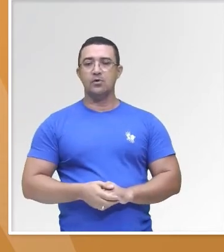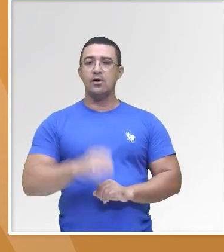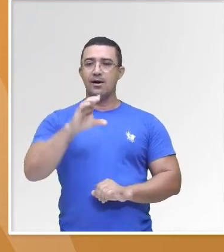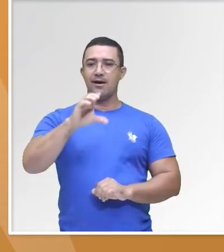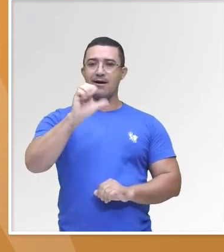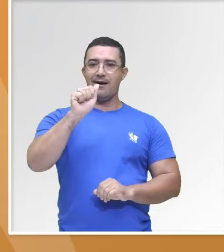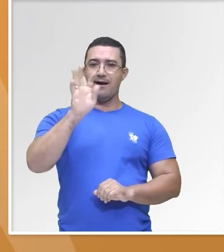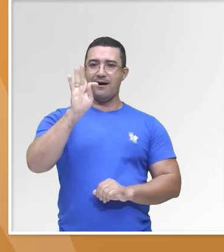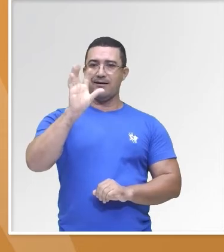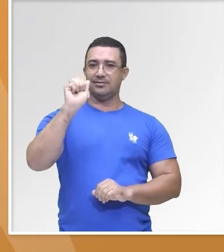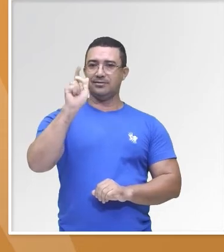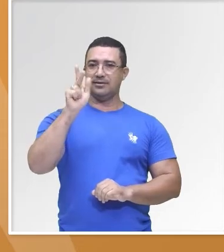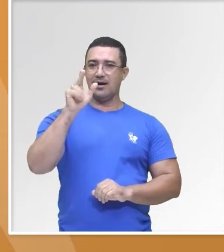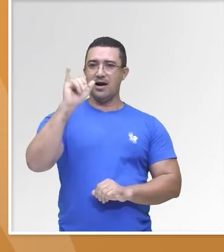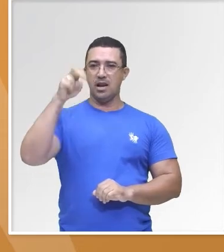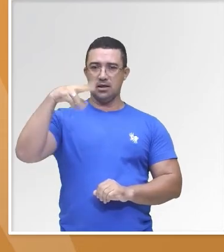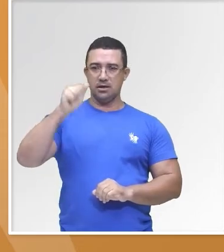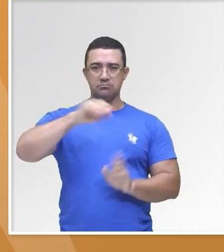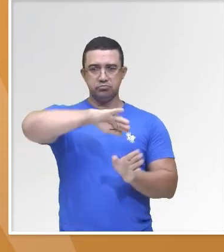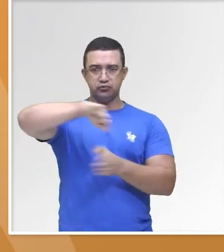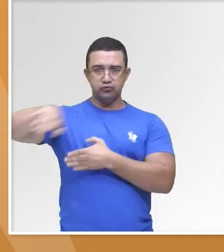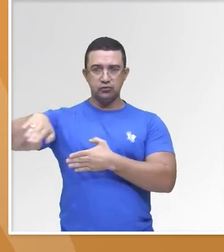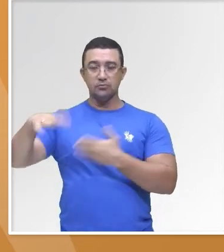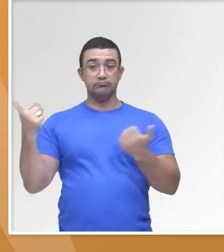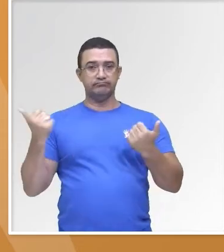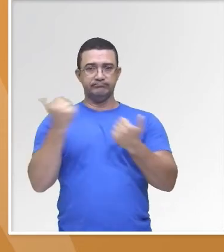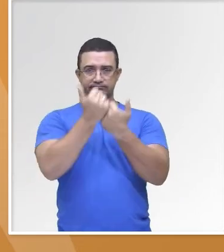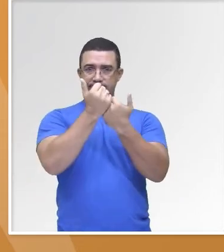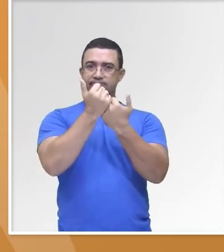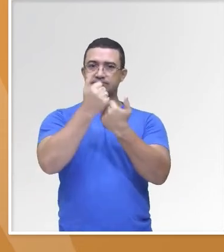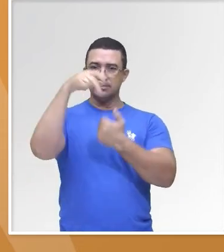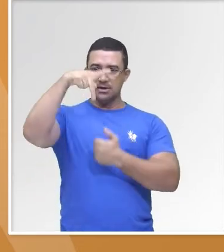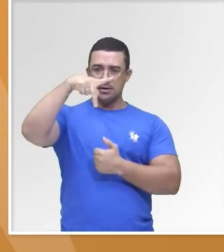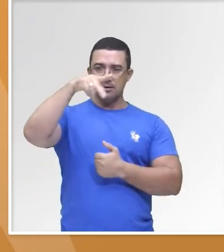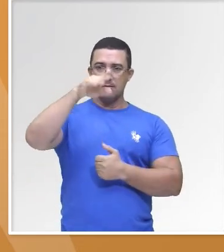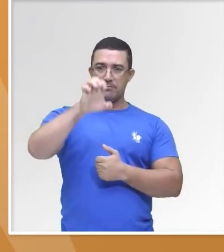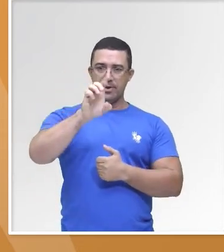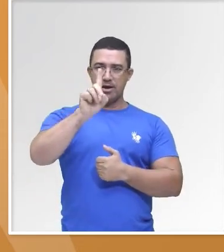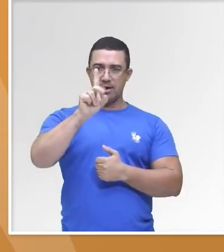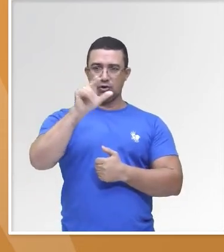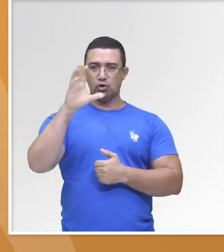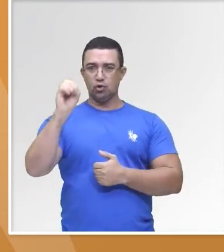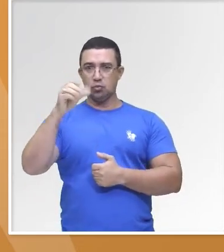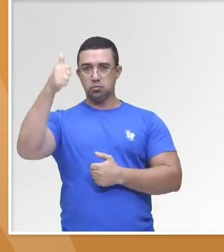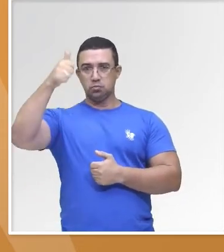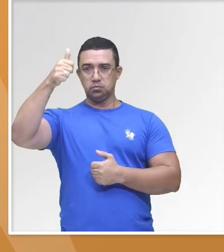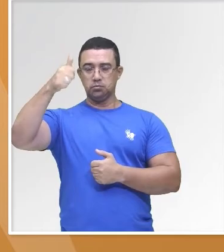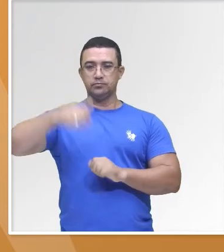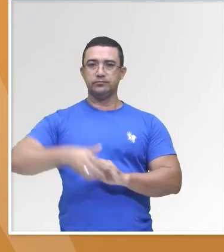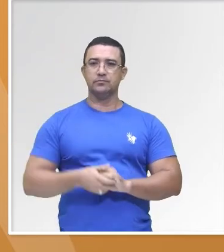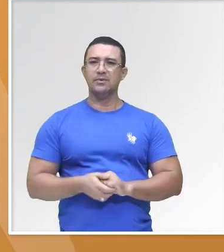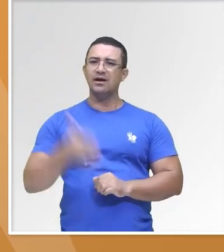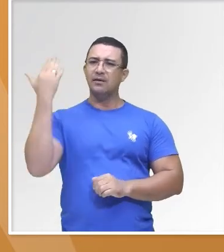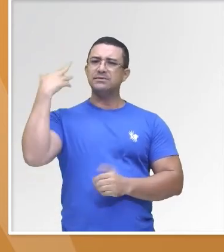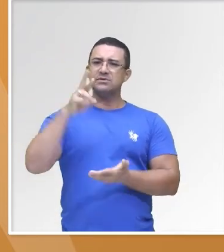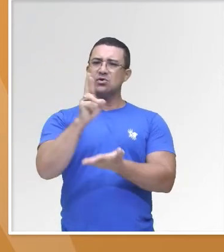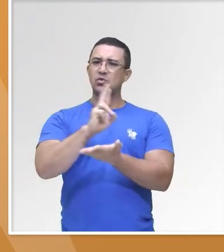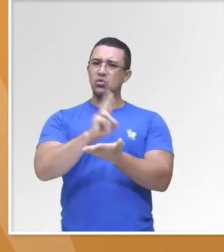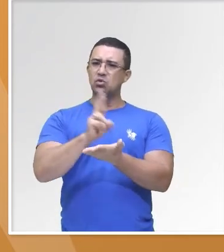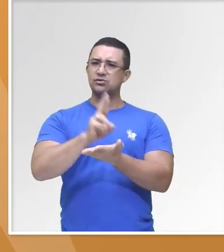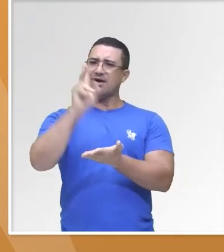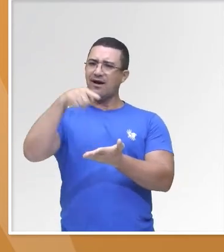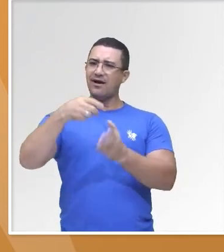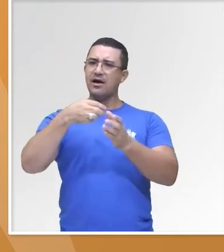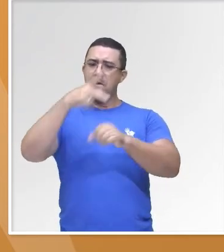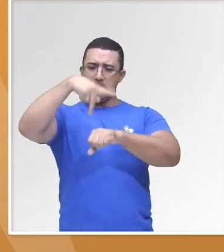Grande, responsável pela ocidentalização da Rússia. A Rússia era um país de características